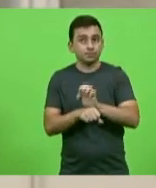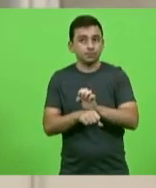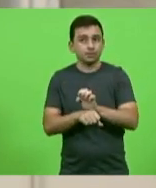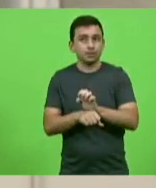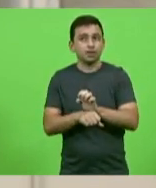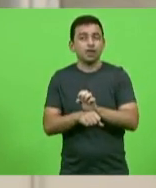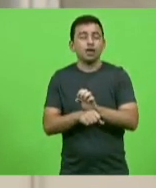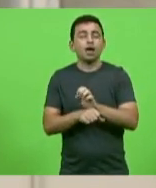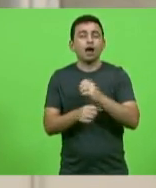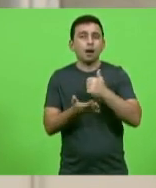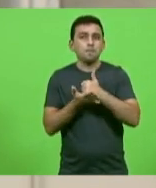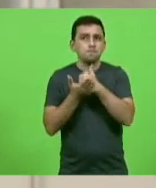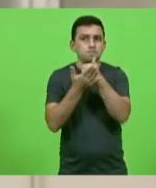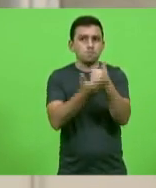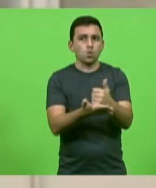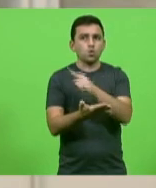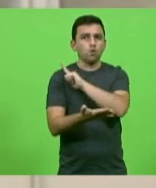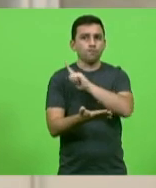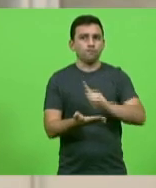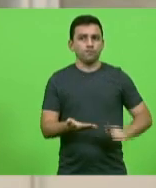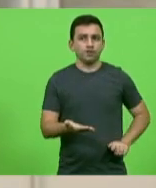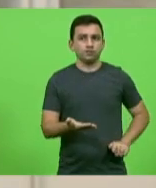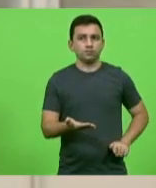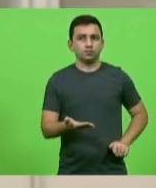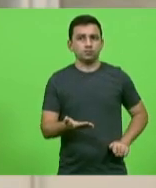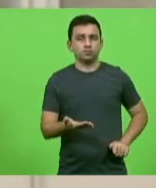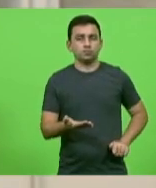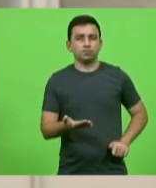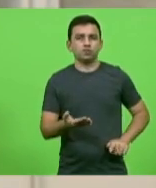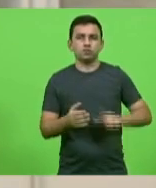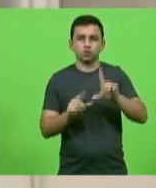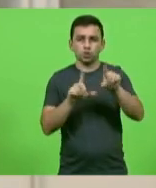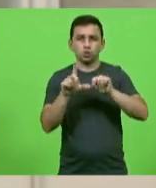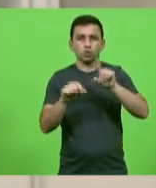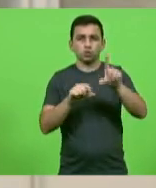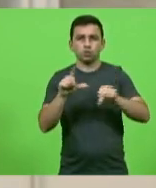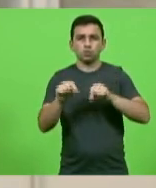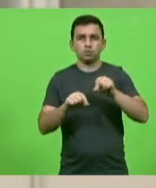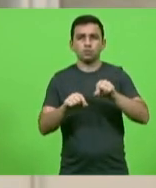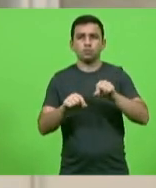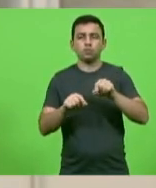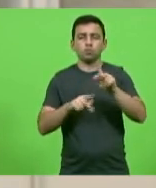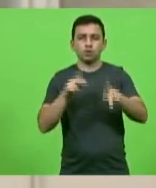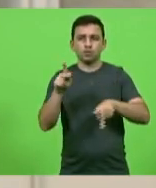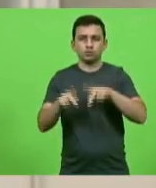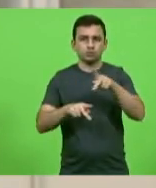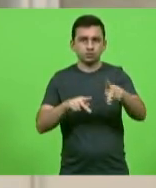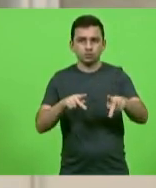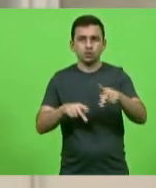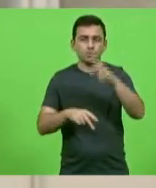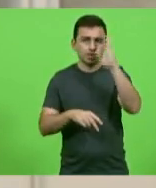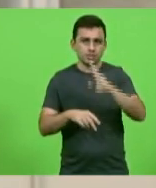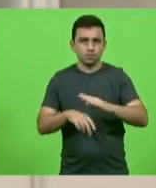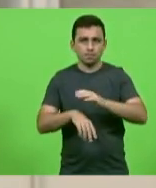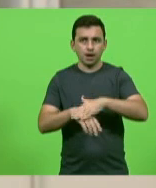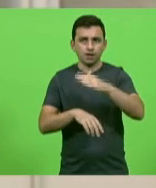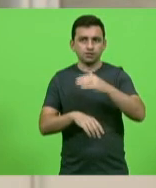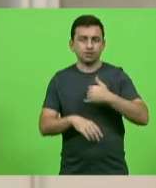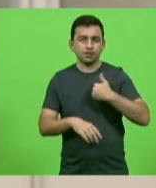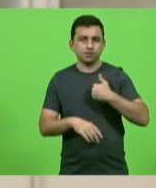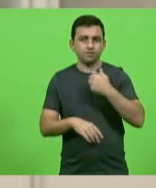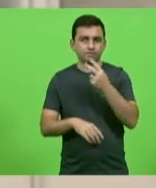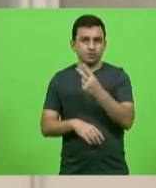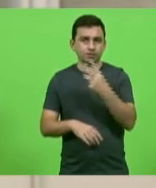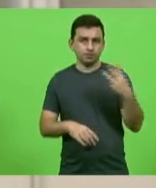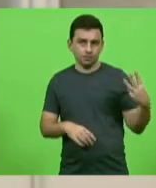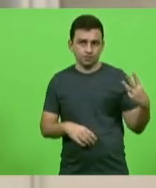São auxiliares diretos do governador escolhidos dentre brasileiros maiores de vinte e um anos e no gozo